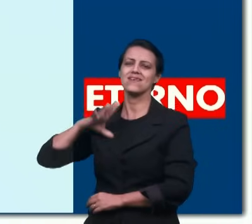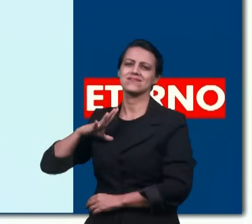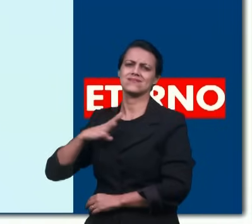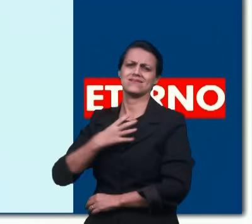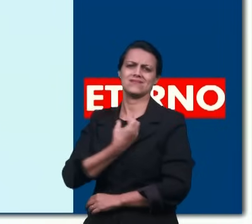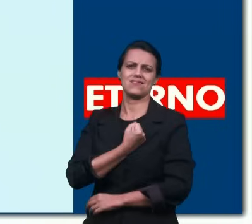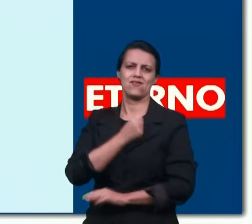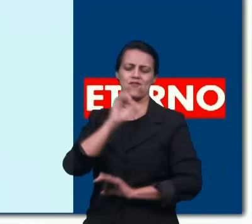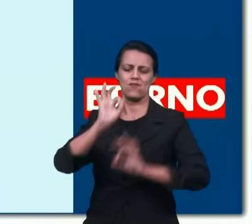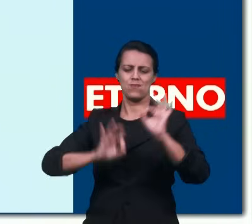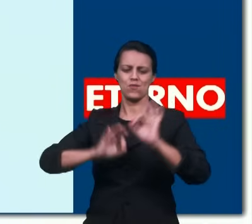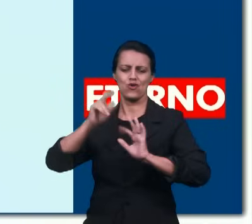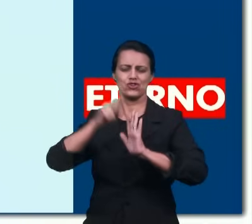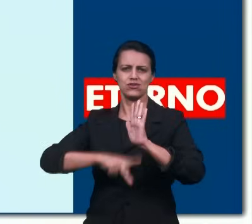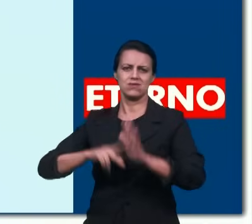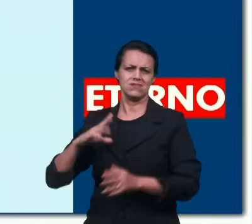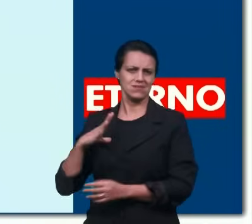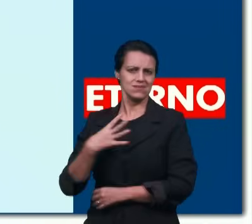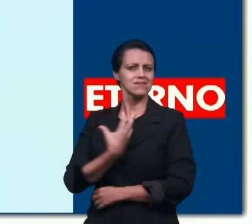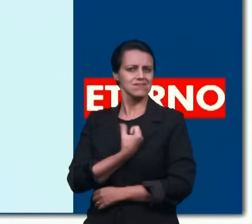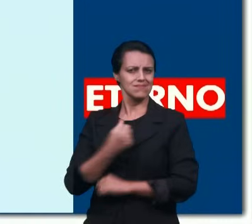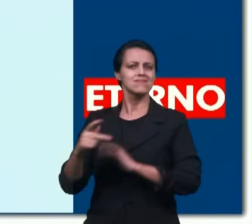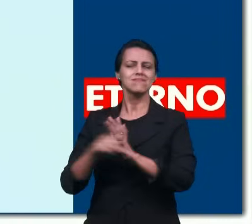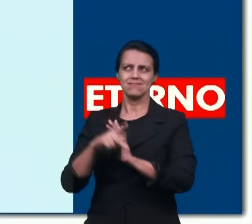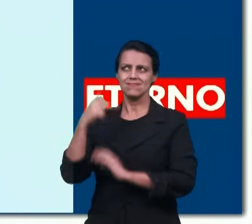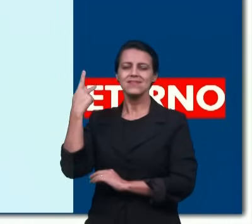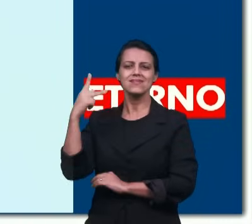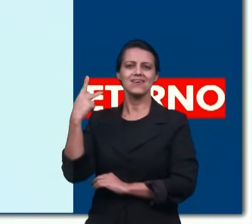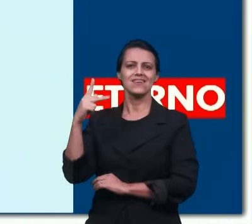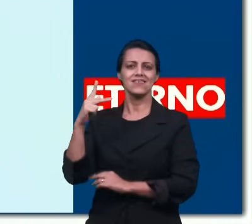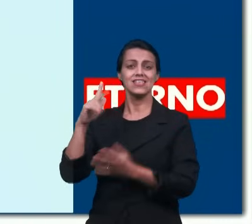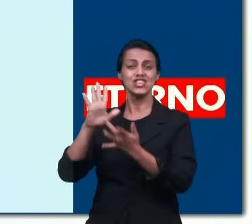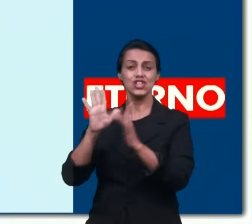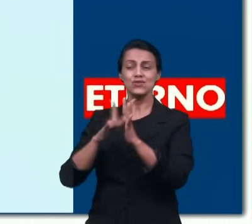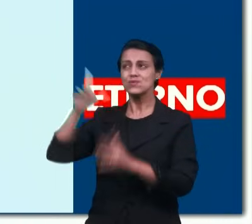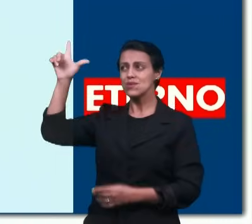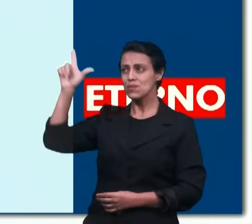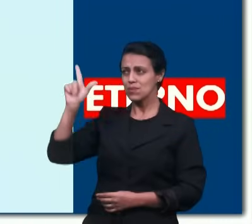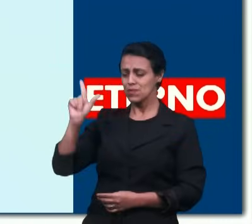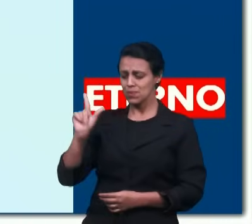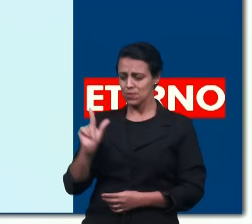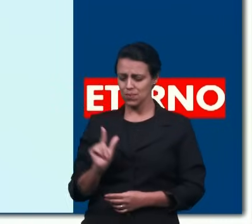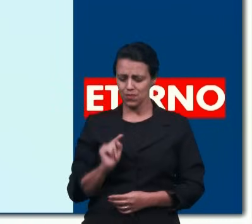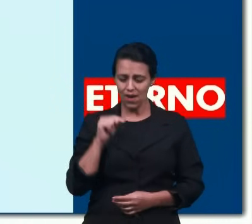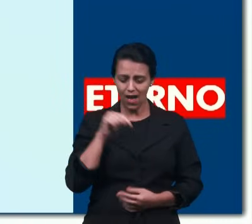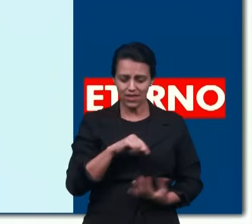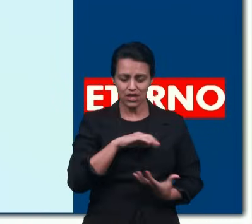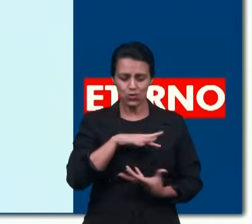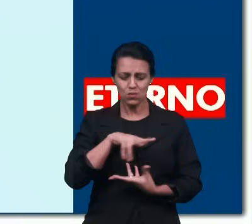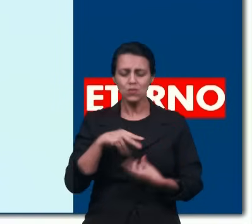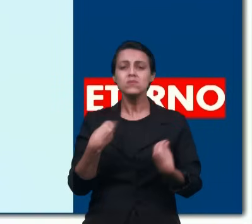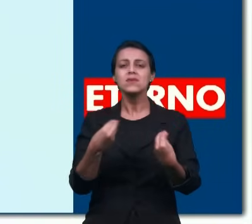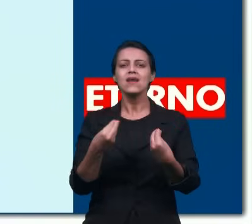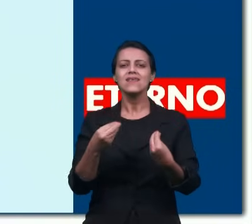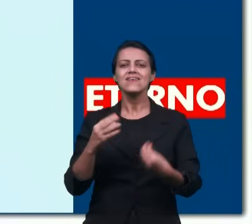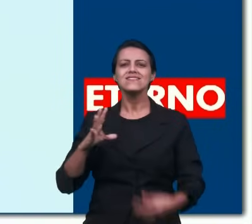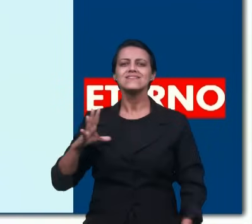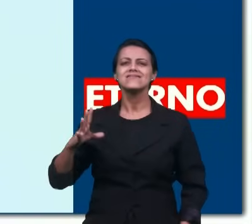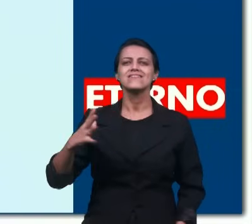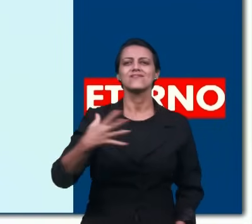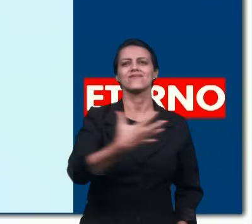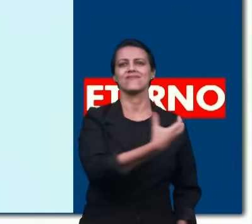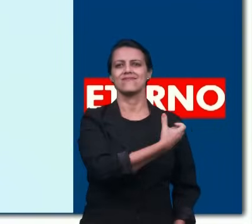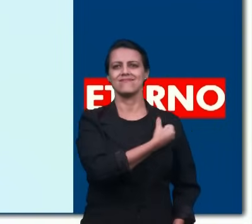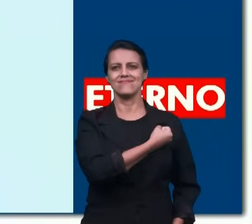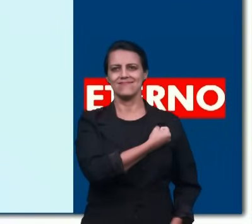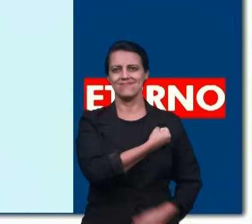Jesus veio da eternidade para fazer, para redimir o homem. Então, essa fé, ela tem um outro